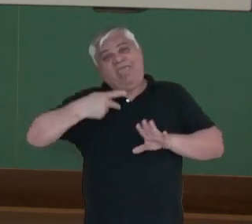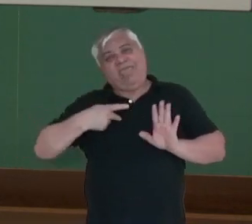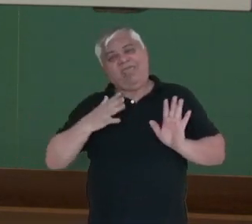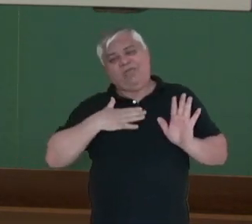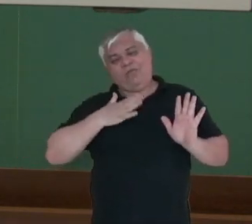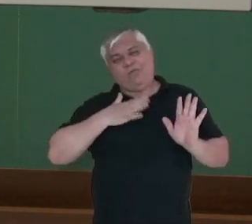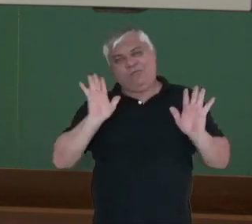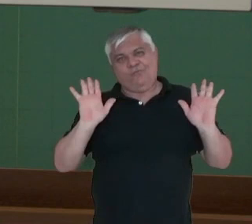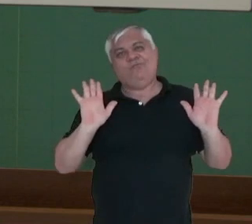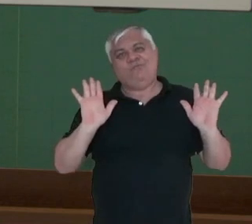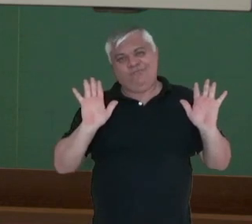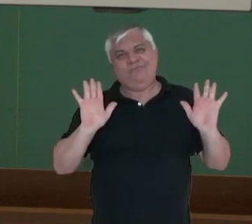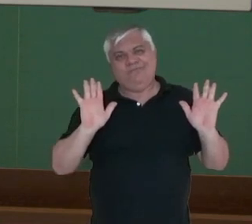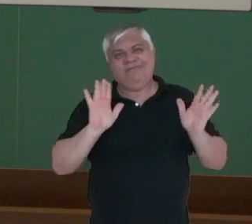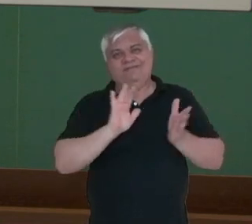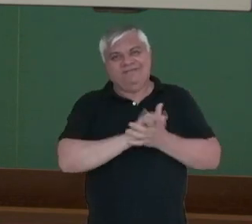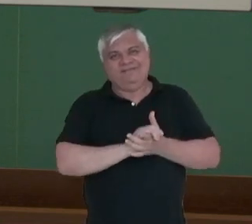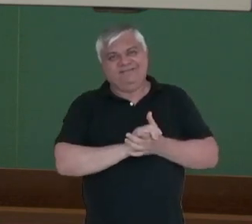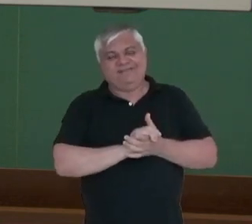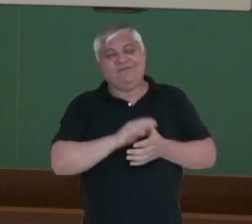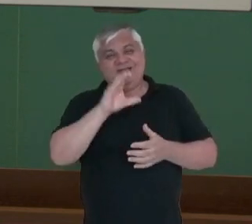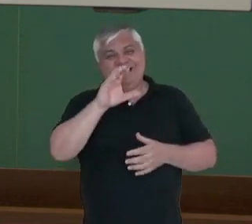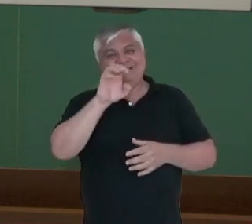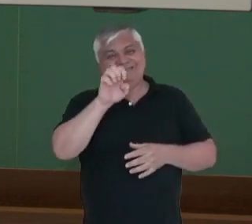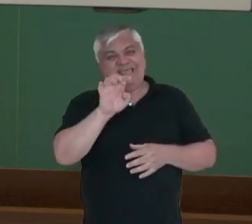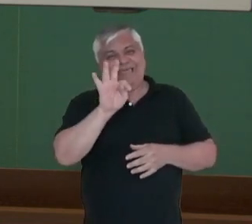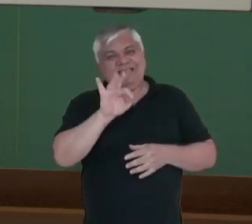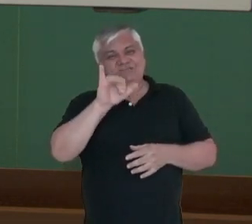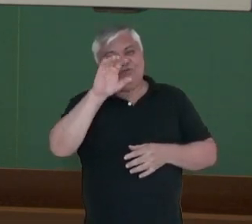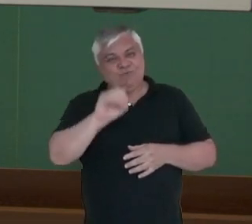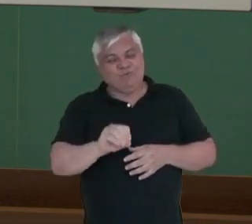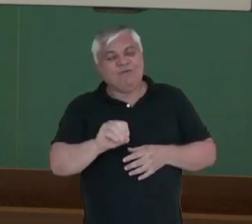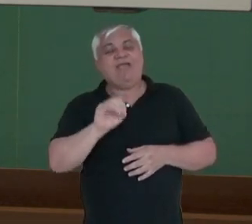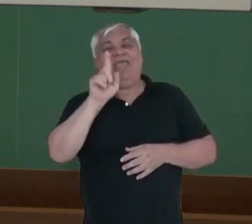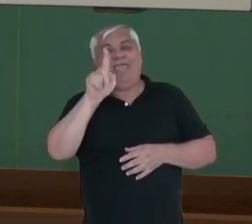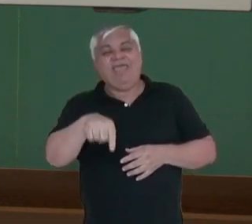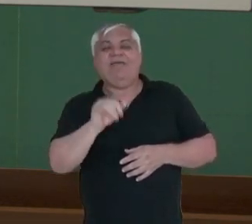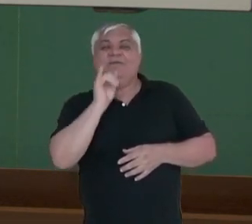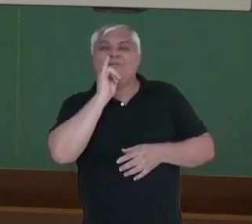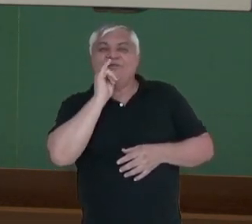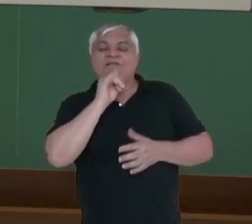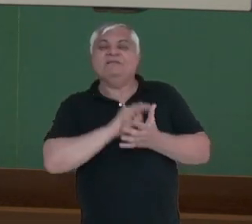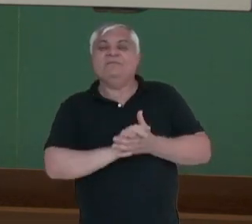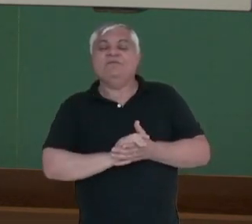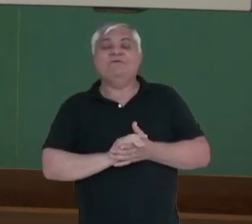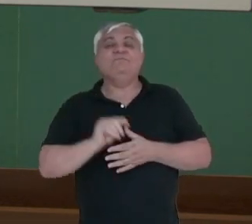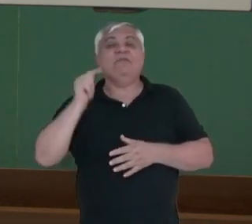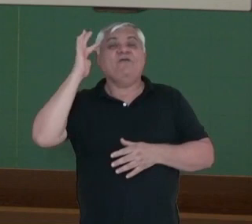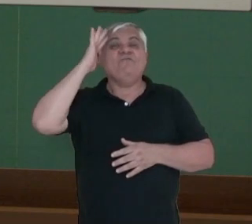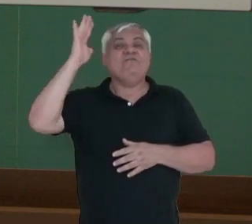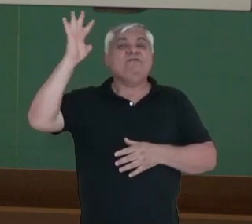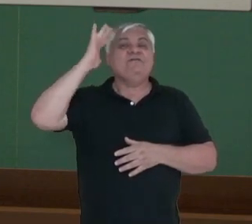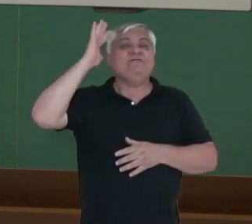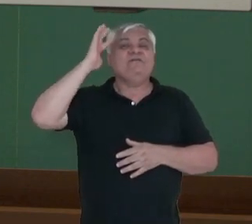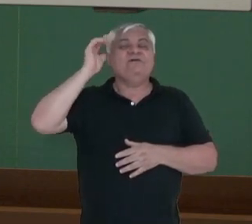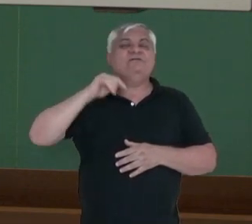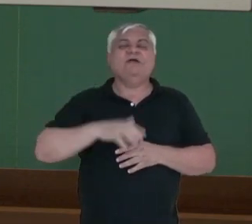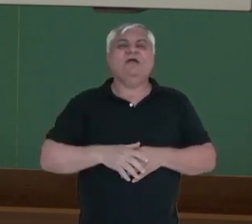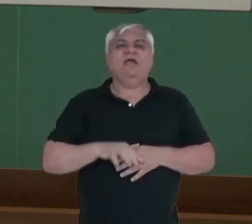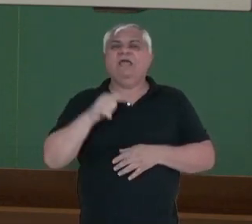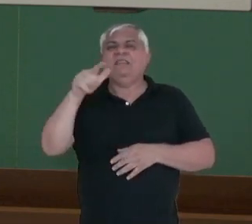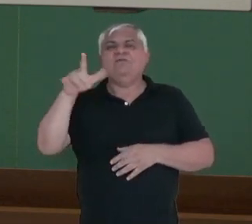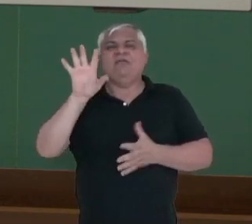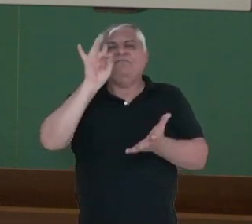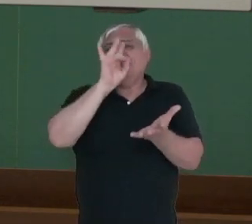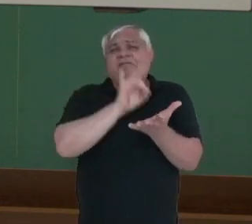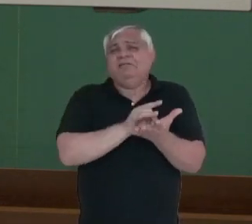ceticismo humeano. O que é o cético? O cético nada mais é do que aquele filósofo para o qual não existe